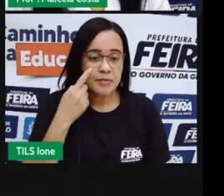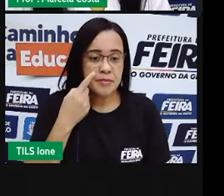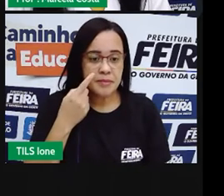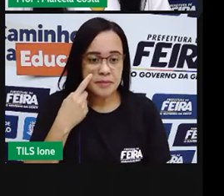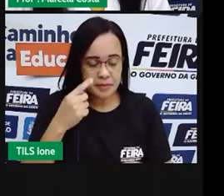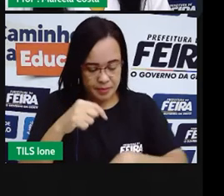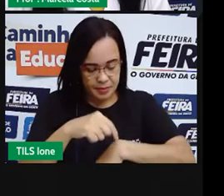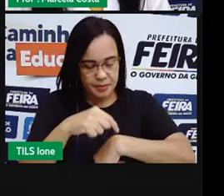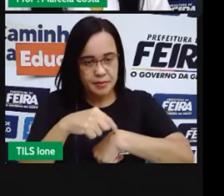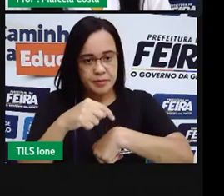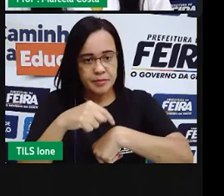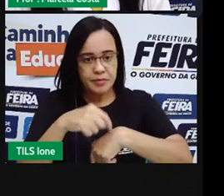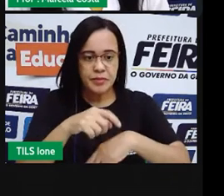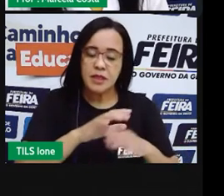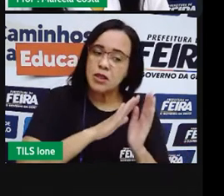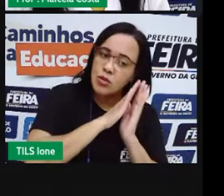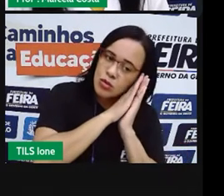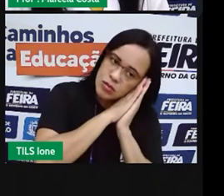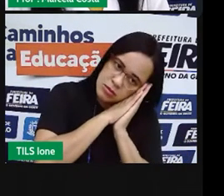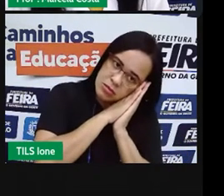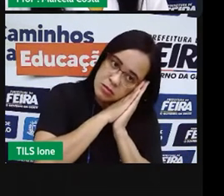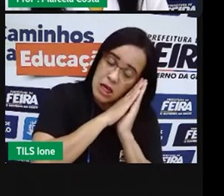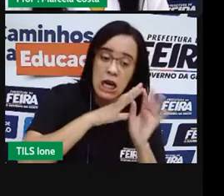horário certo e